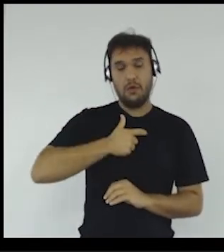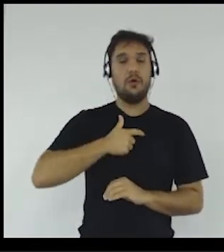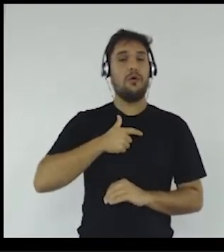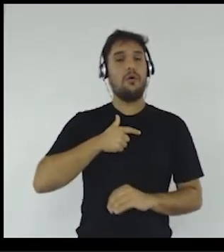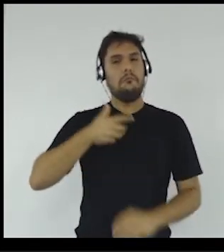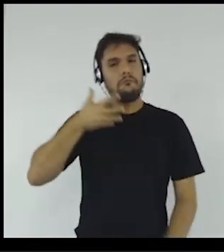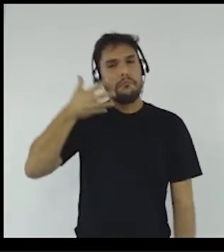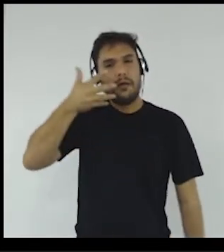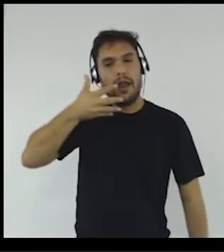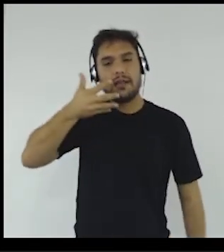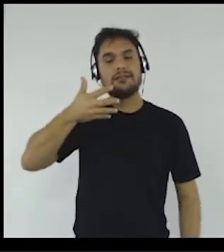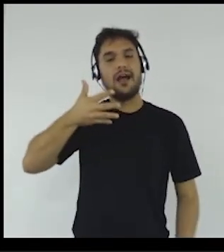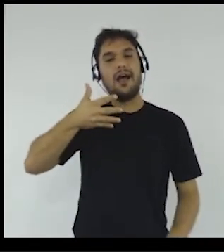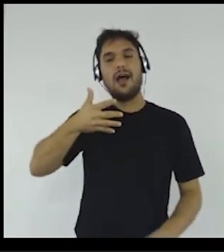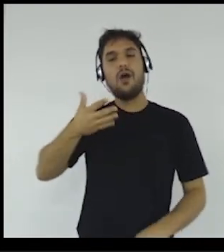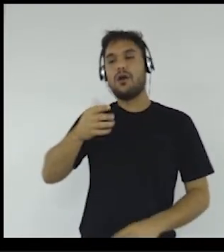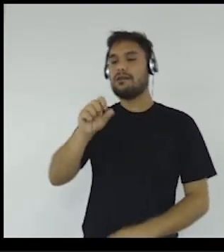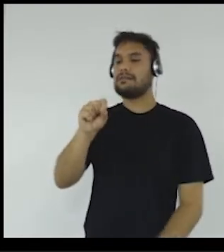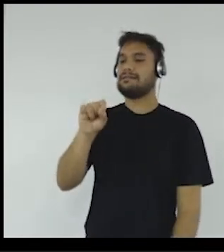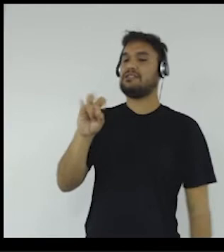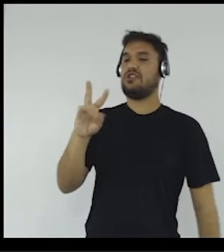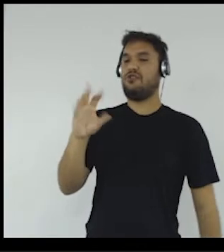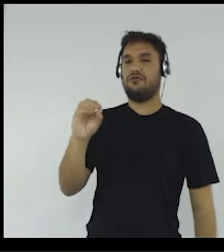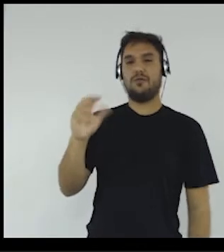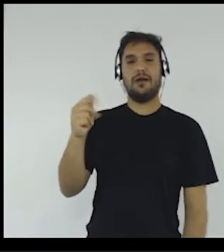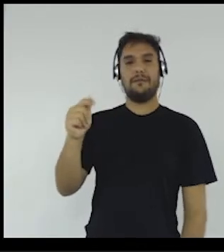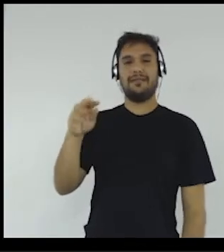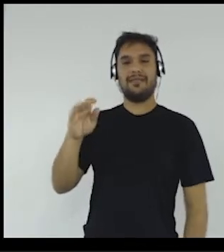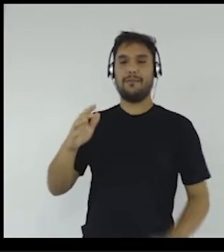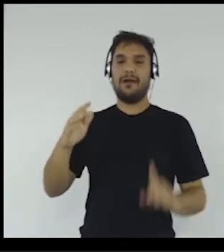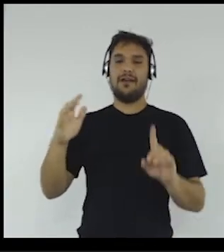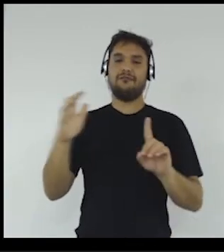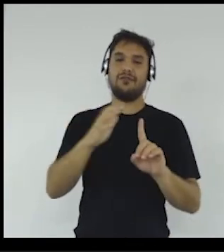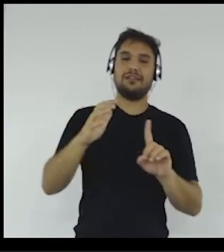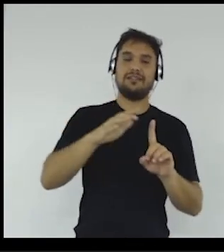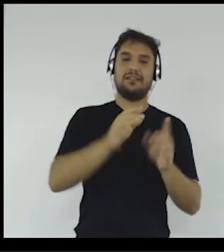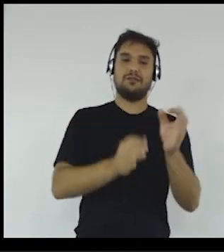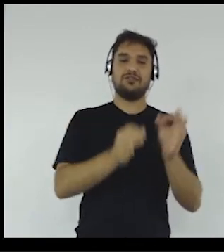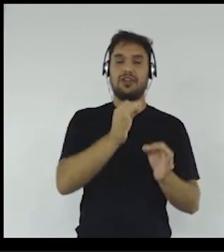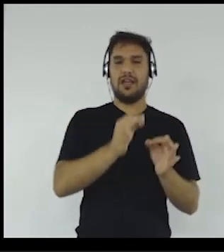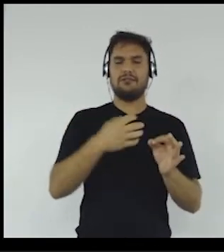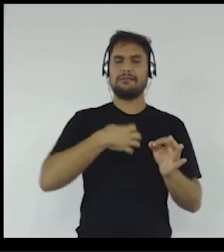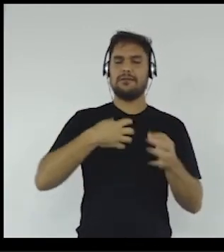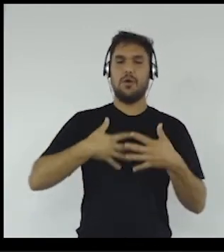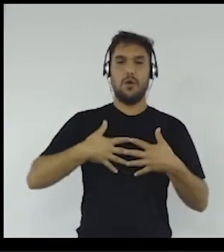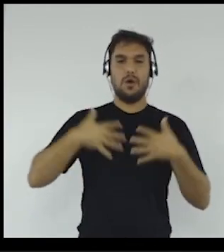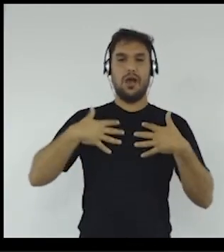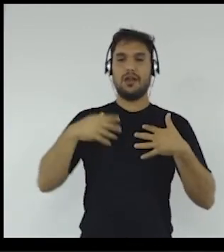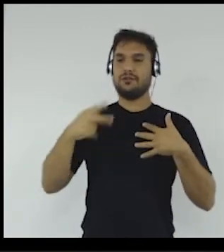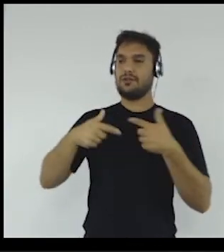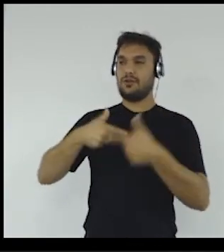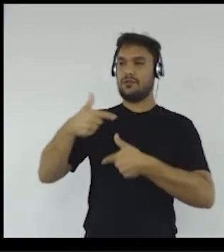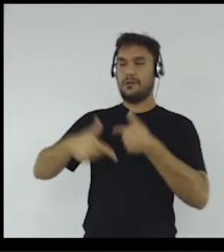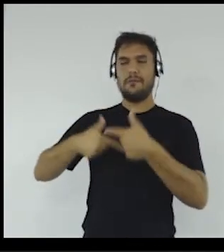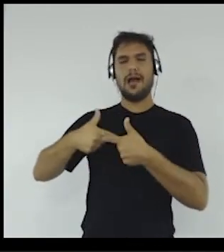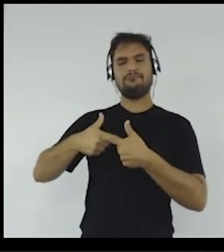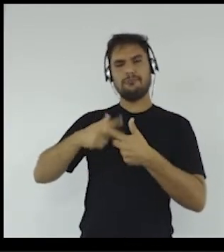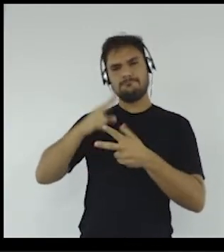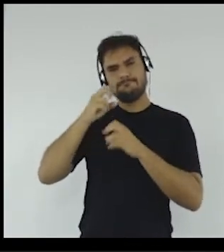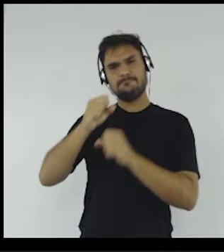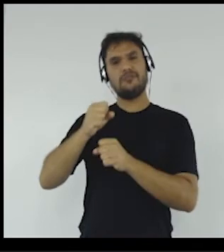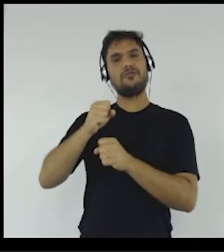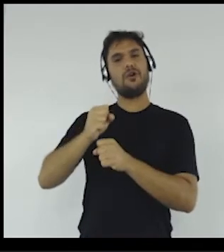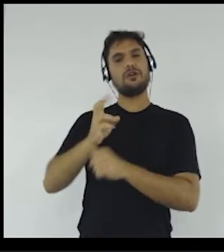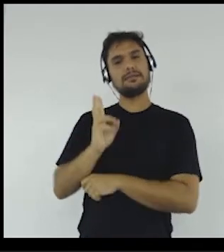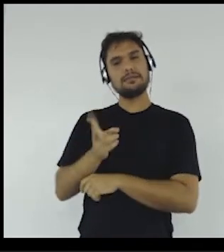A Contribuição de Silvio Capanema ao Direito é para mim uma grande honra, pois a sua contribuição foi intensa e